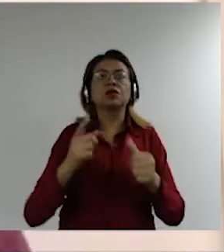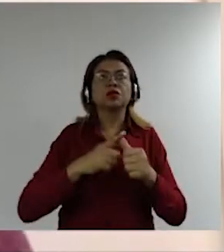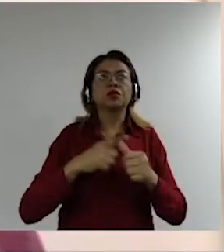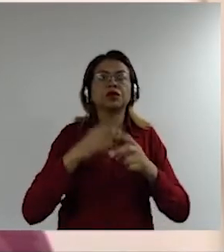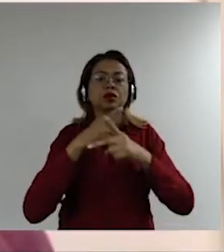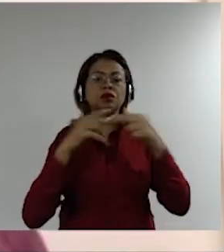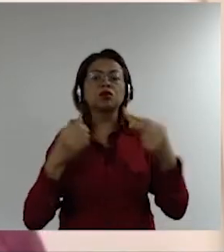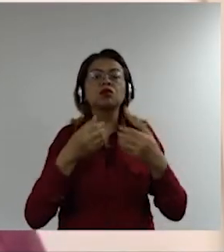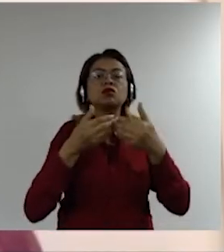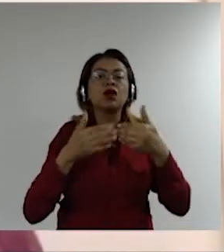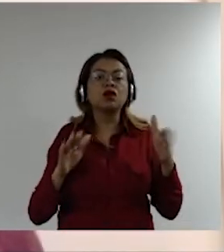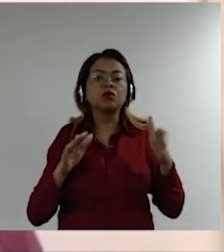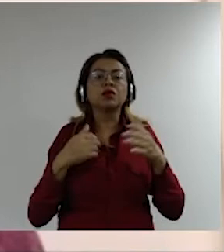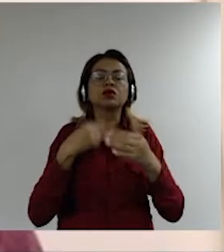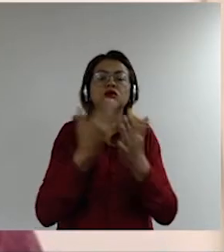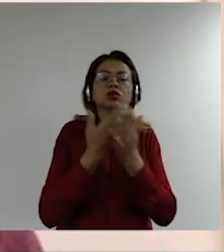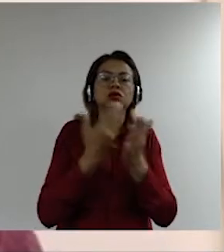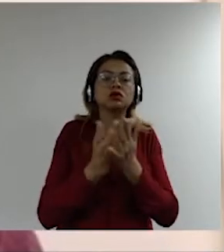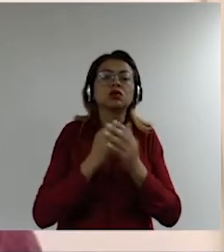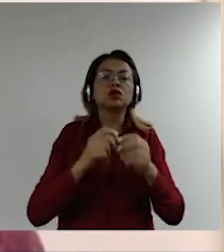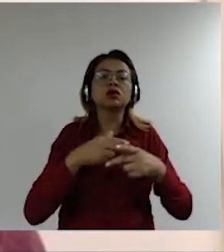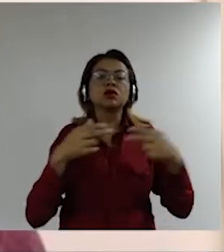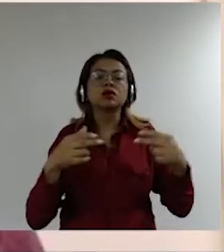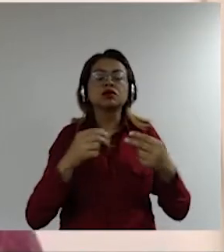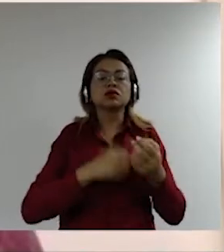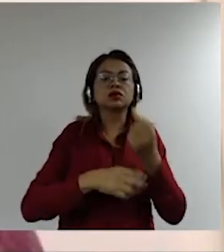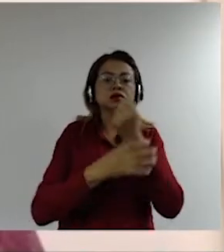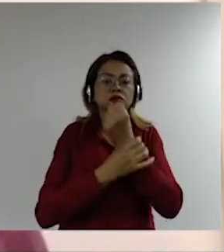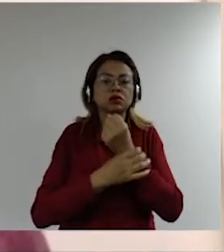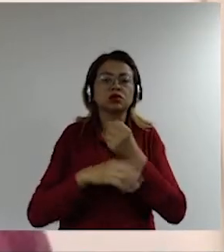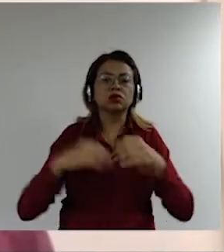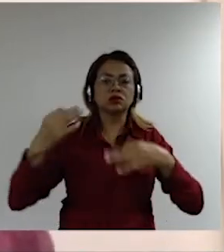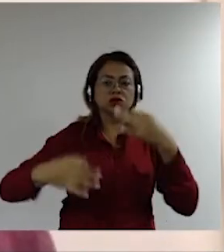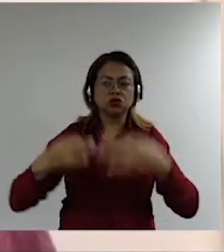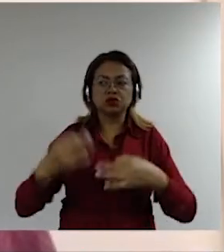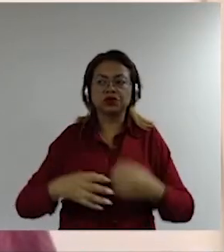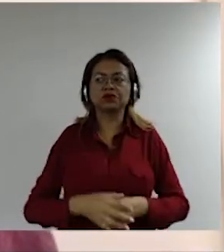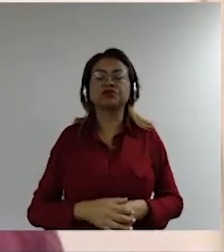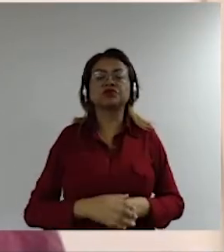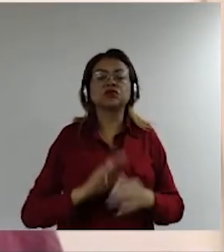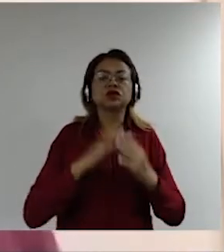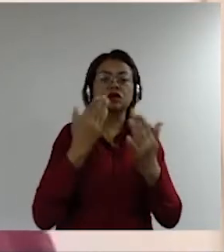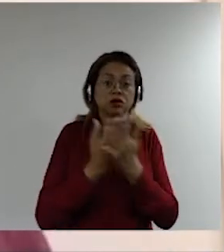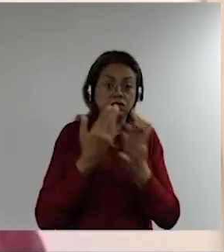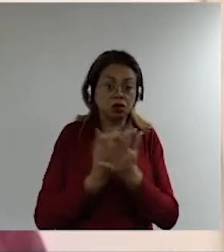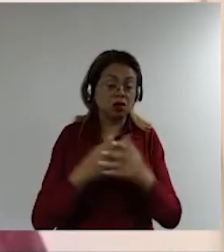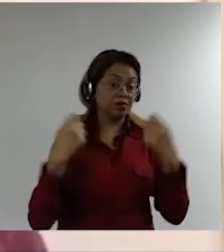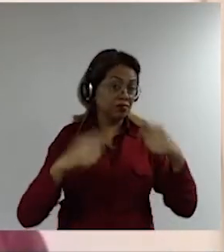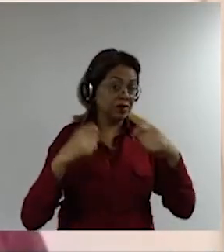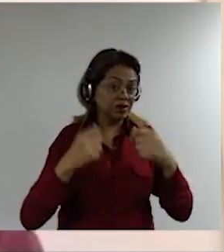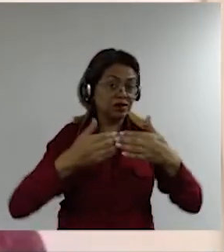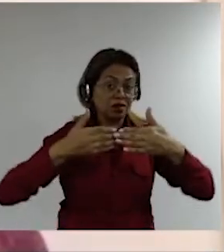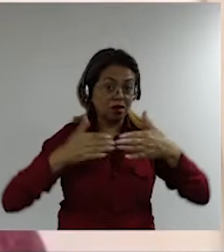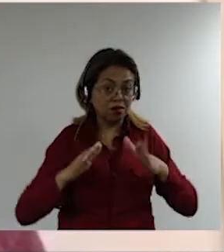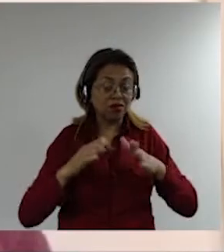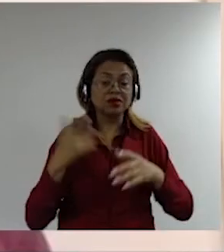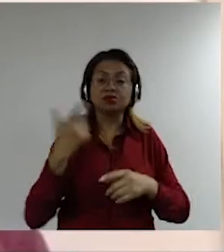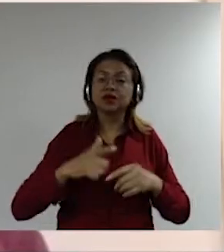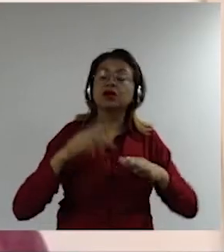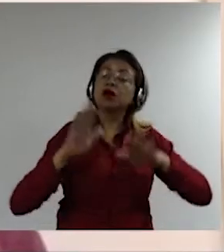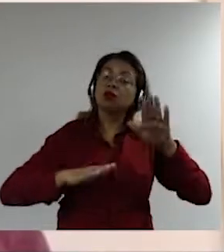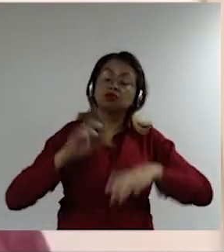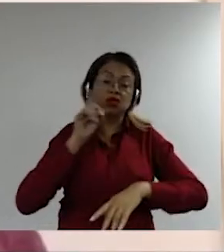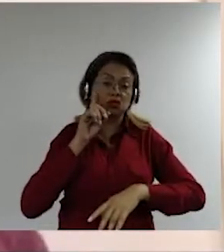a reabertura e as questões de segurança jurídica. As escolas vão abrir, precisam abrir, vão abrir algum